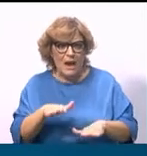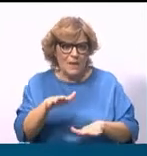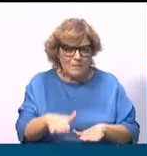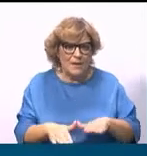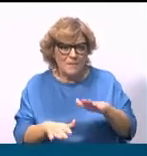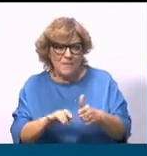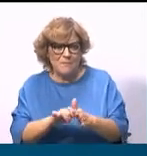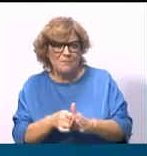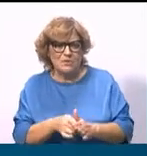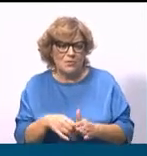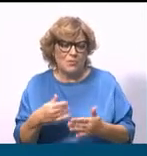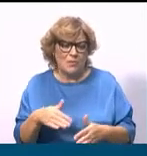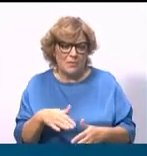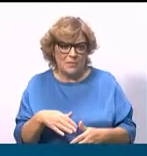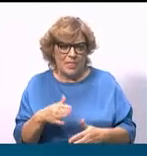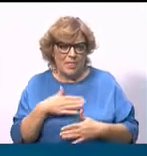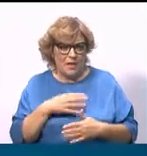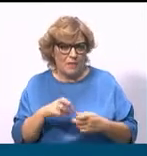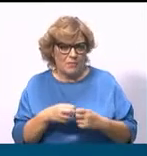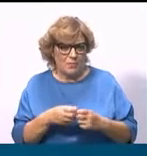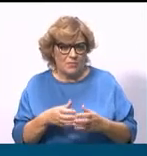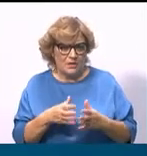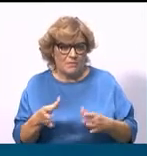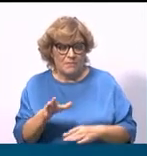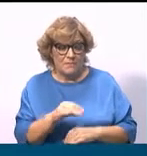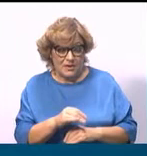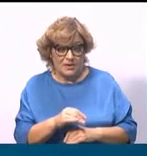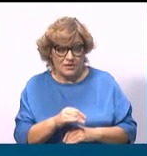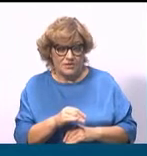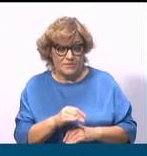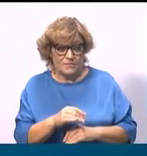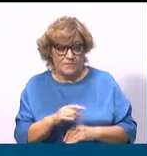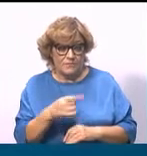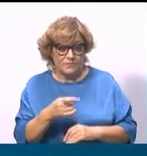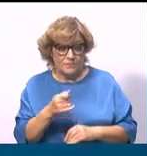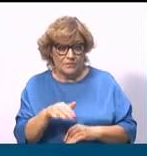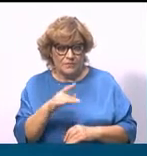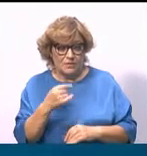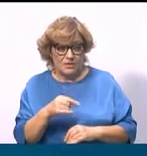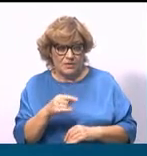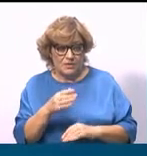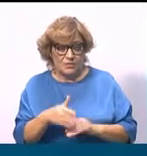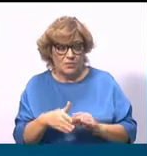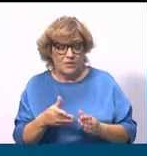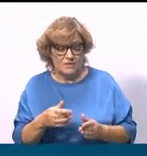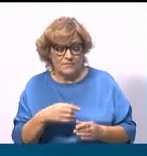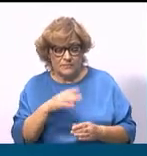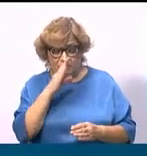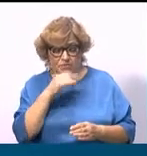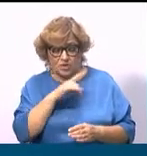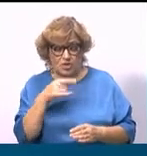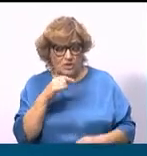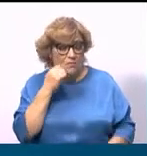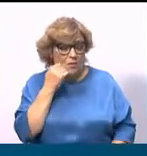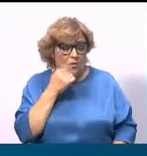esta pressão. De facto, é muito incapacitante. E depois, acrescido a isto, antes passamos para outras imagens, acrescido a isto, o que é que acontece? Se nós temos uma